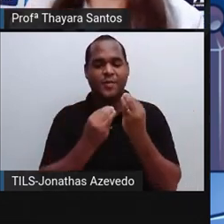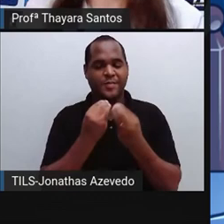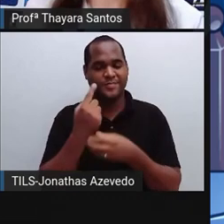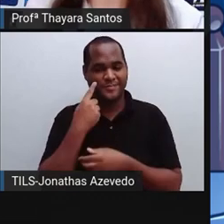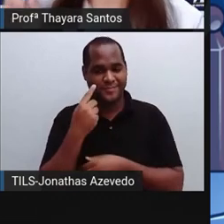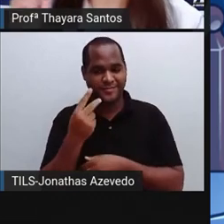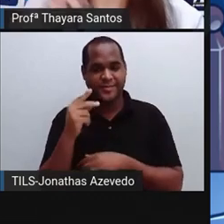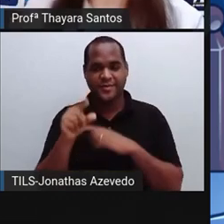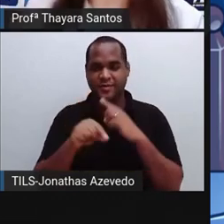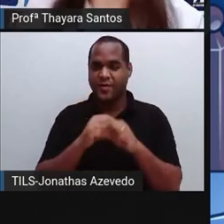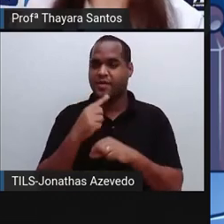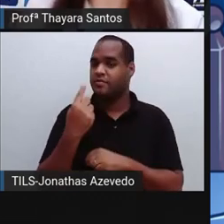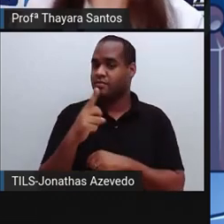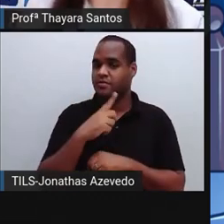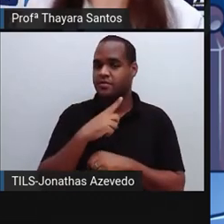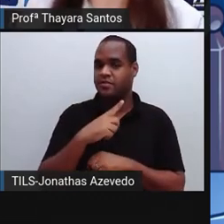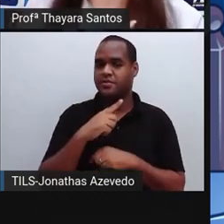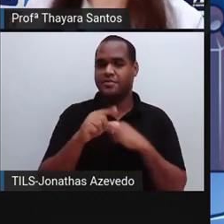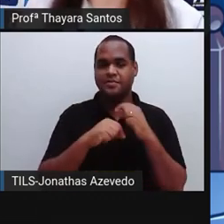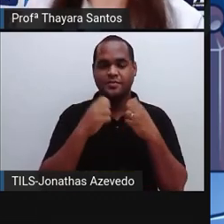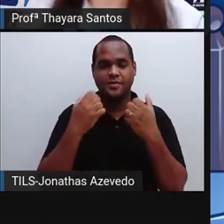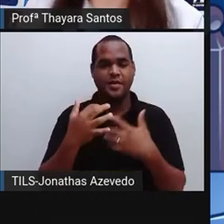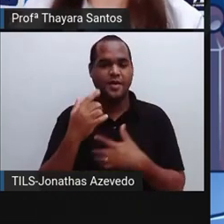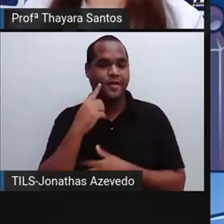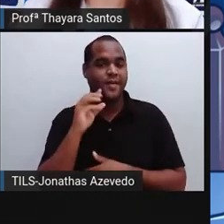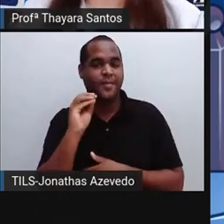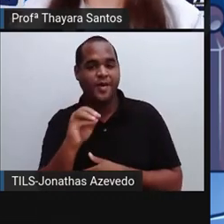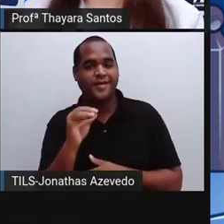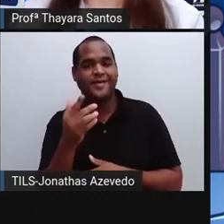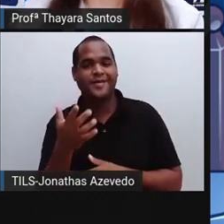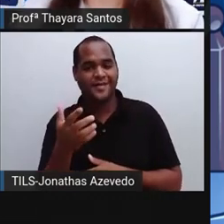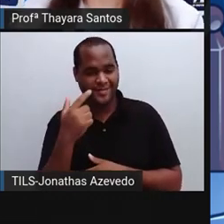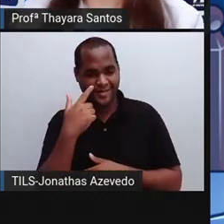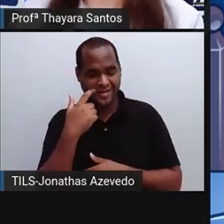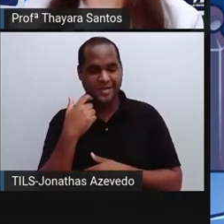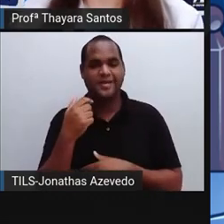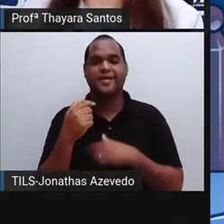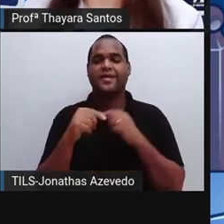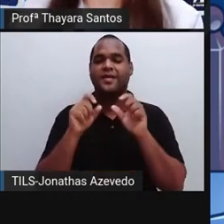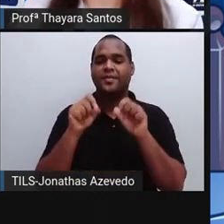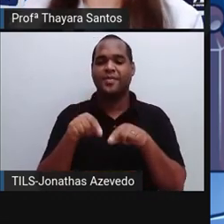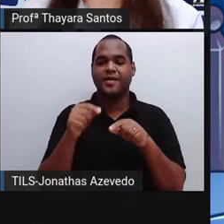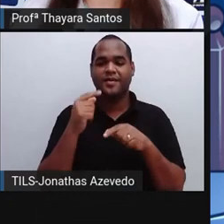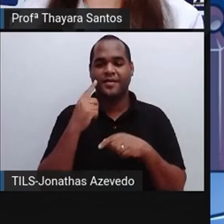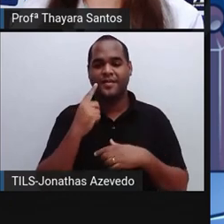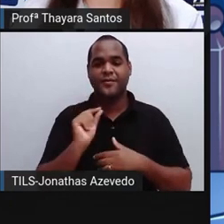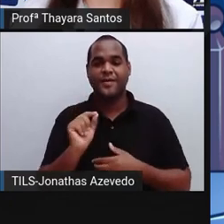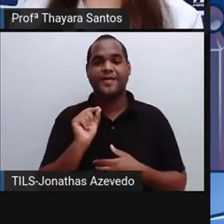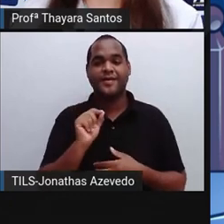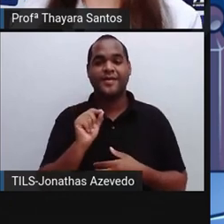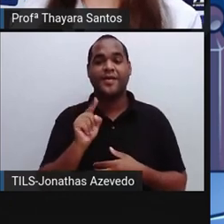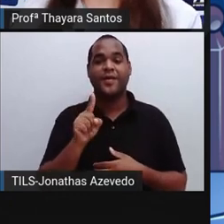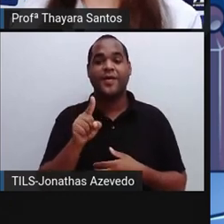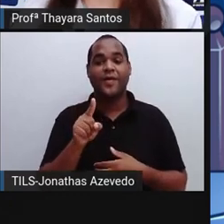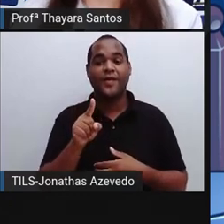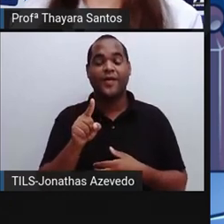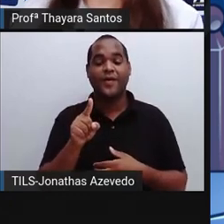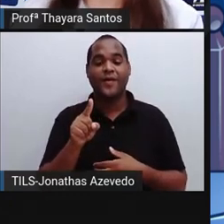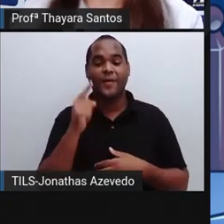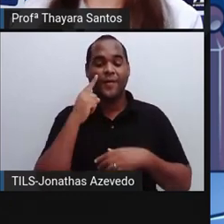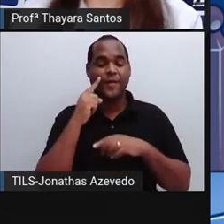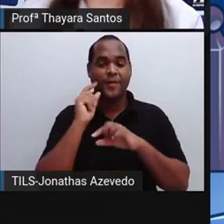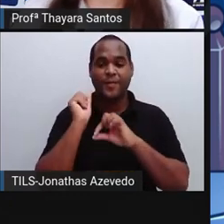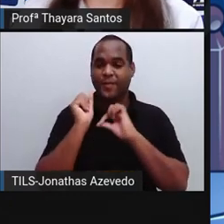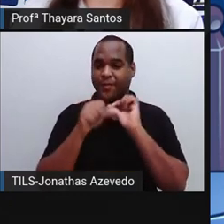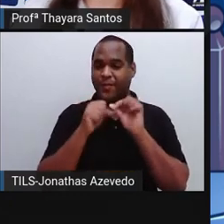gente escolhe o elemento, clica lá no símbolo do 3D e aponta para uma superfície. Olha, já está começando a se